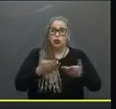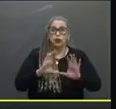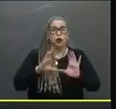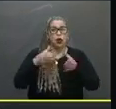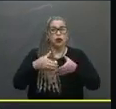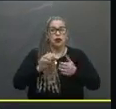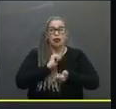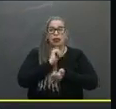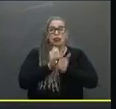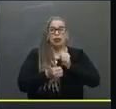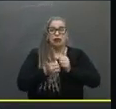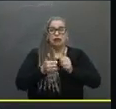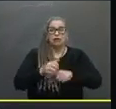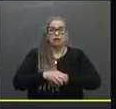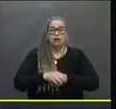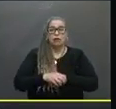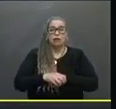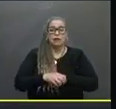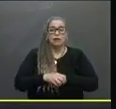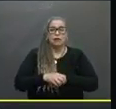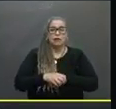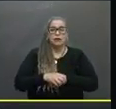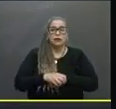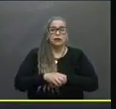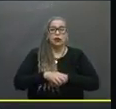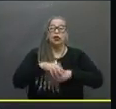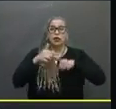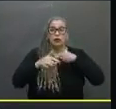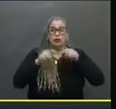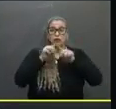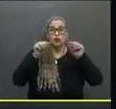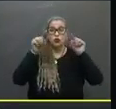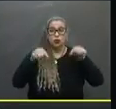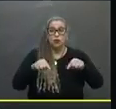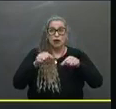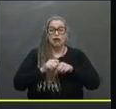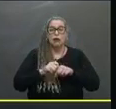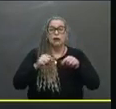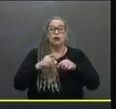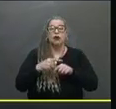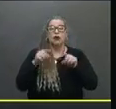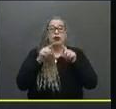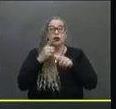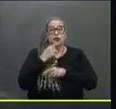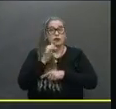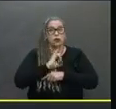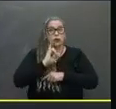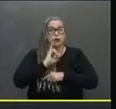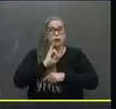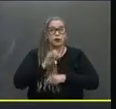colegas, atletas e colaboradores do Esporte Clube Internacional.